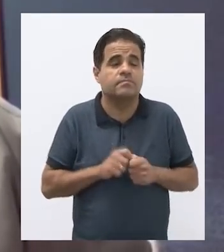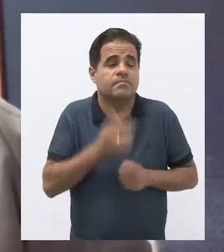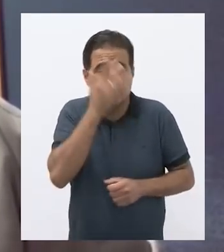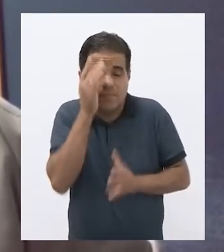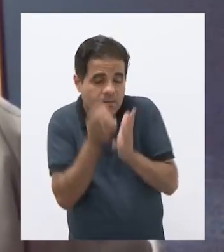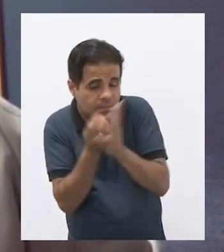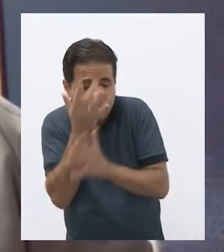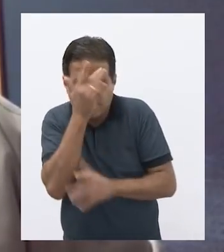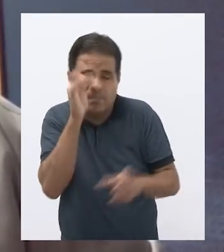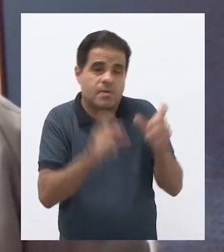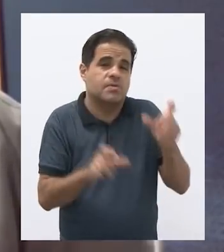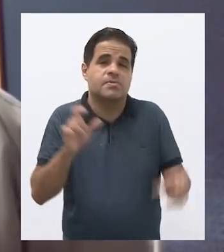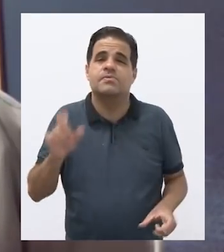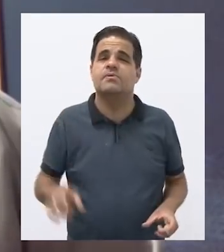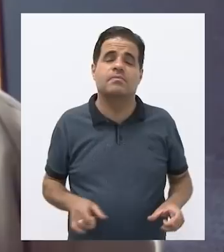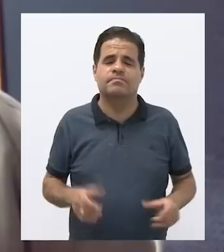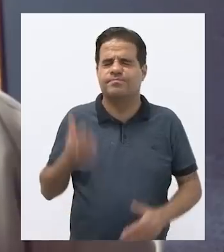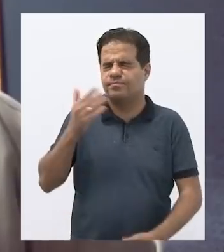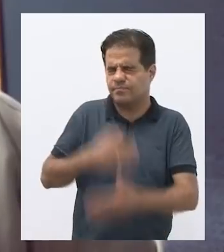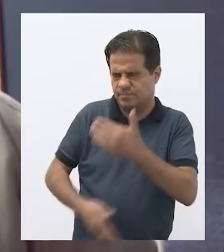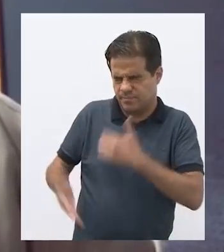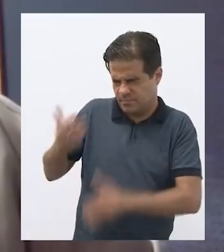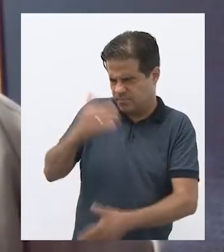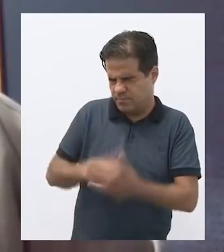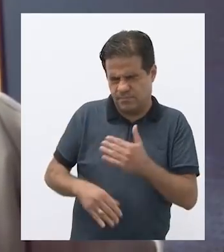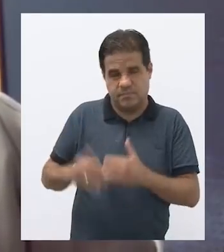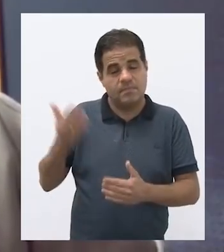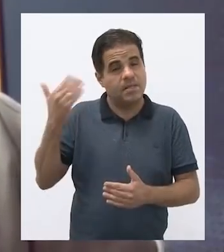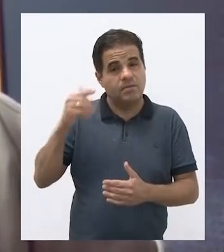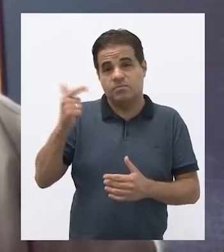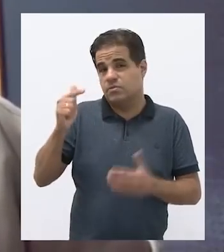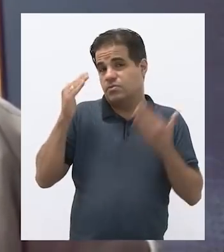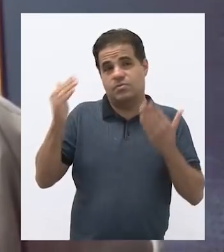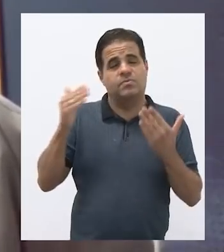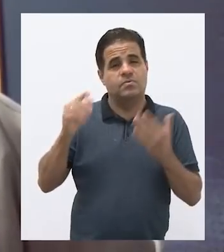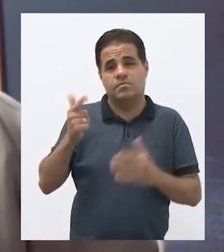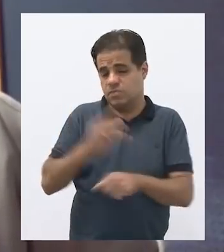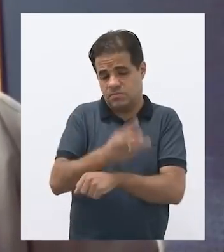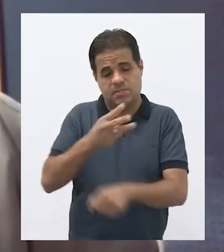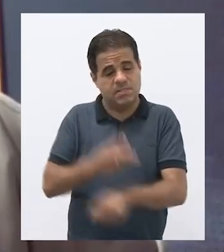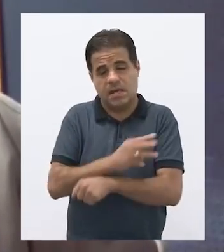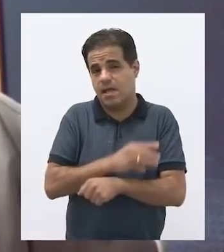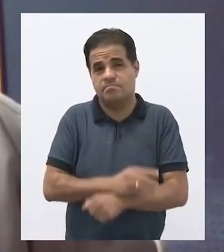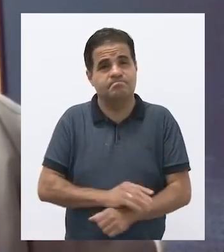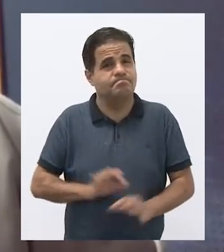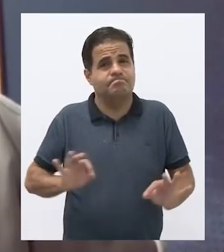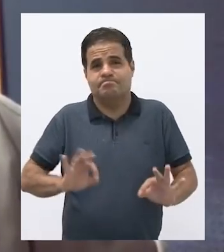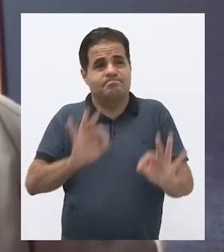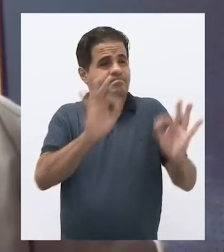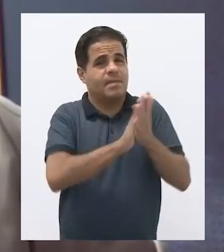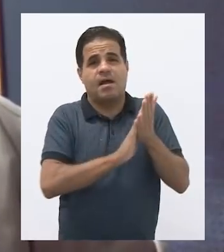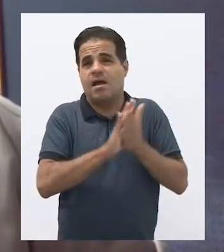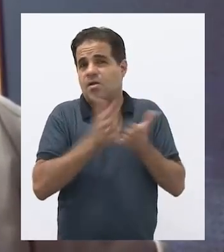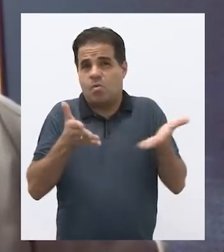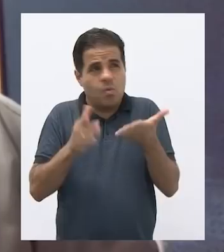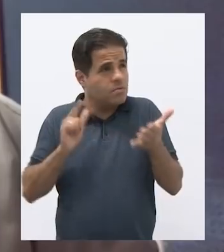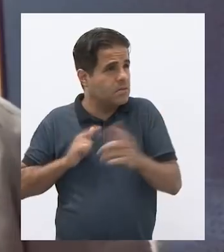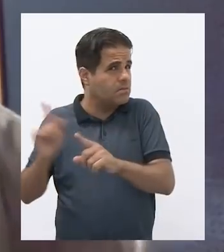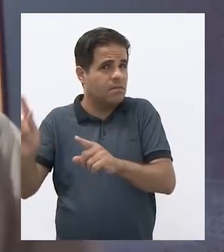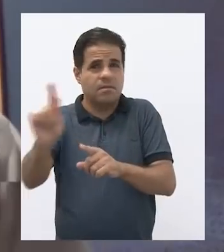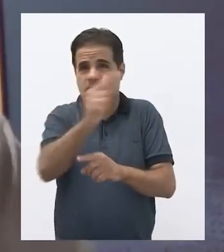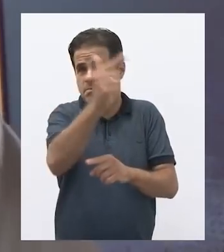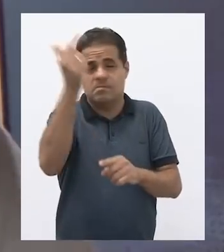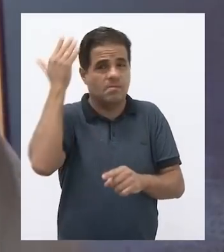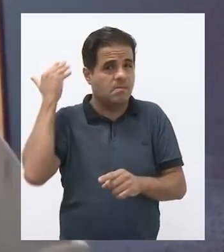gente. E naquela época a gente não tinha o YouTube, naquela época a gente não tinha o WhatsApp, naquela época a gente não tinha um monte de coisas que a gente tem hoje.